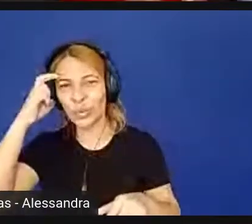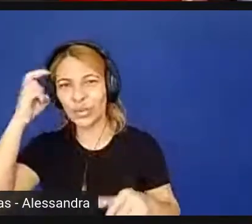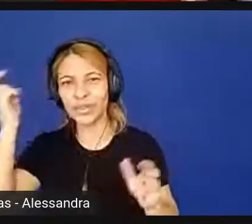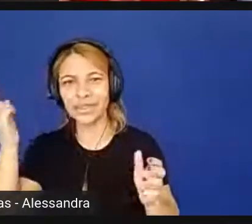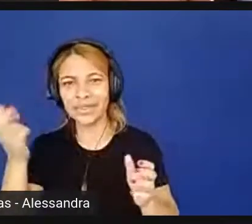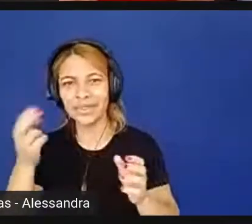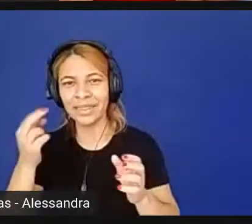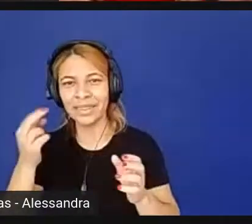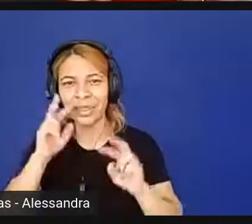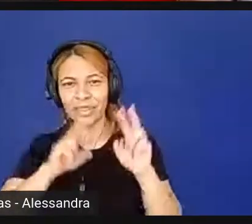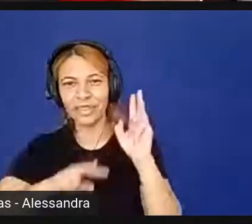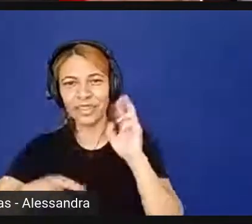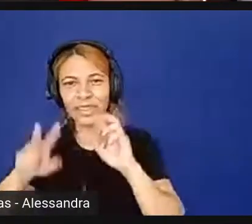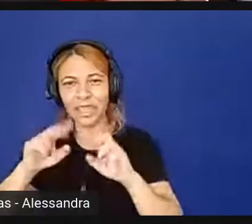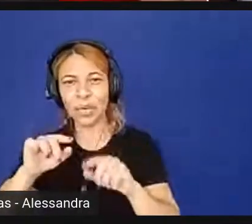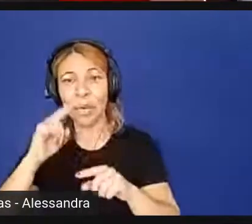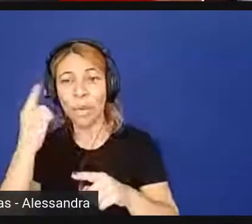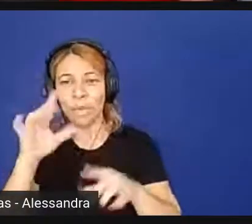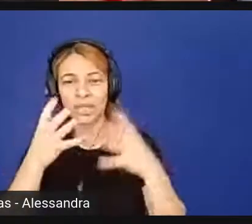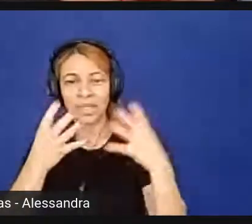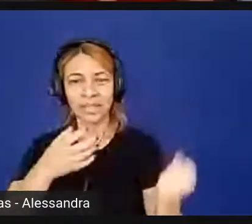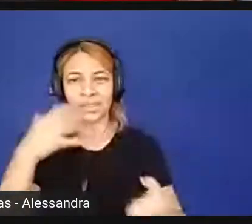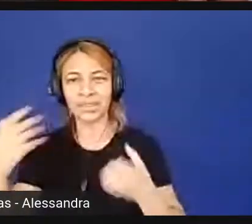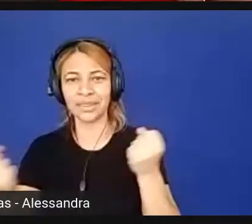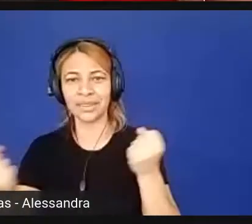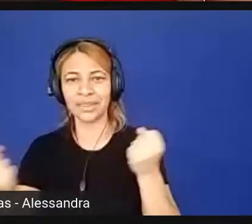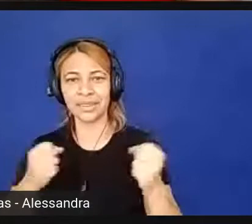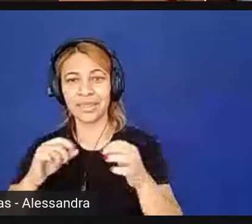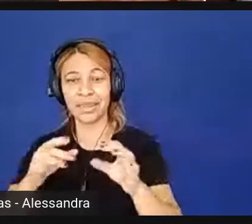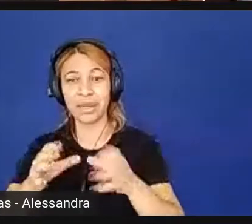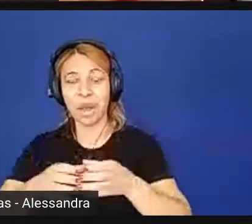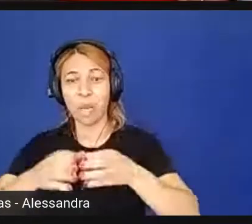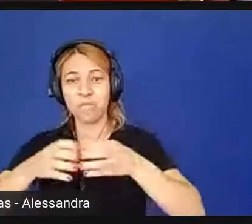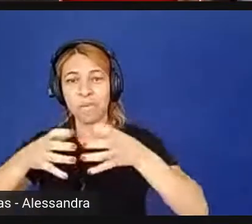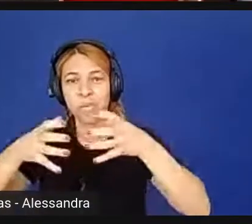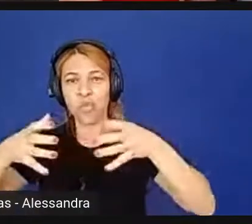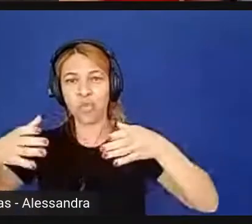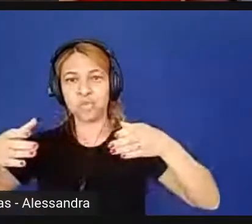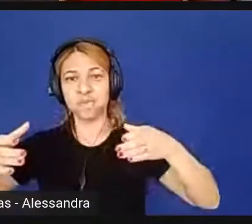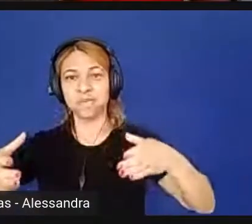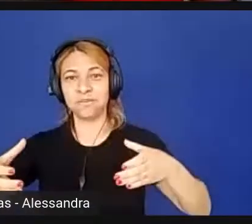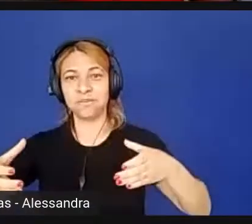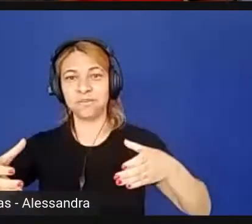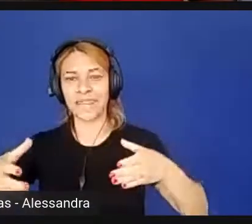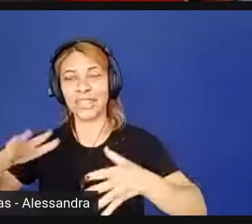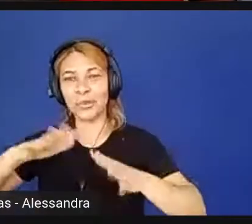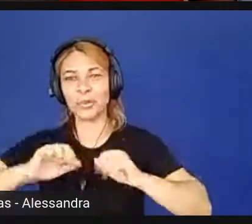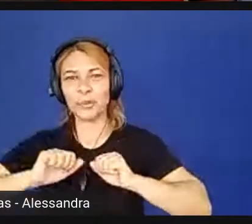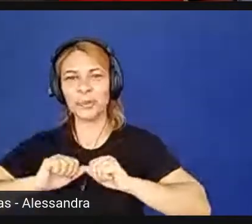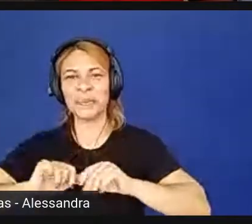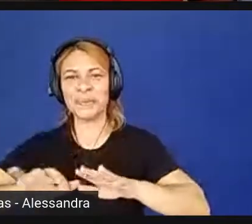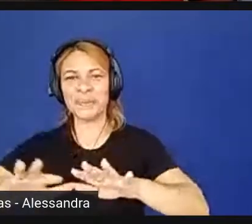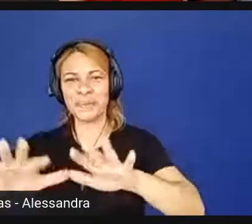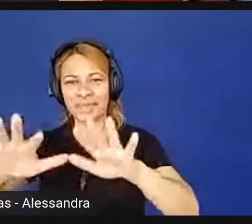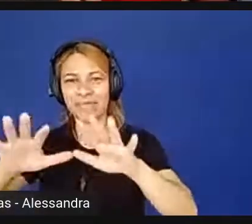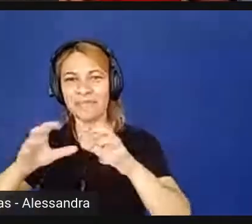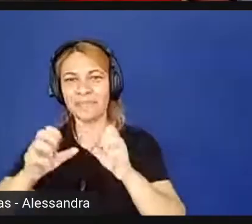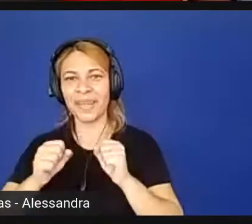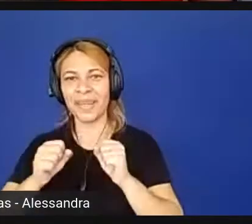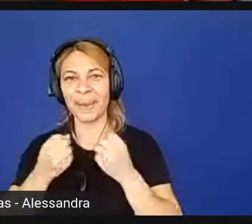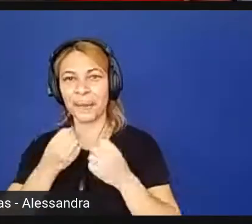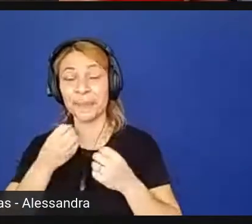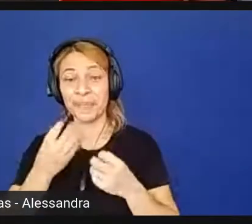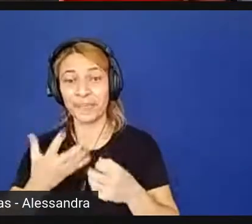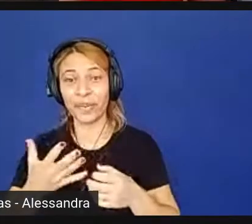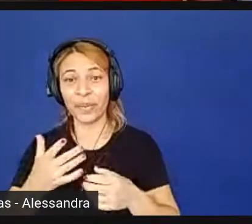como um efeito dominó, um vai adotando, o outro vai adotando, e de repente contagiou, né? No bom sentido, e aí realmente ele passa a